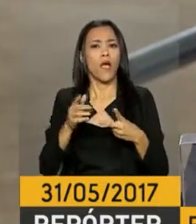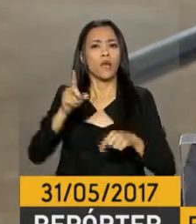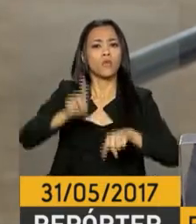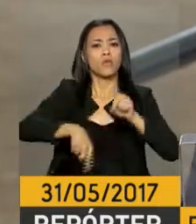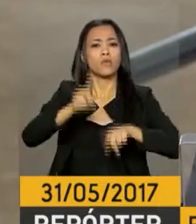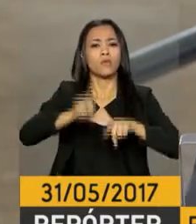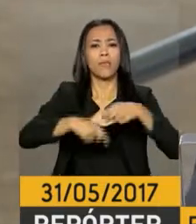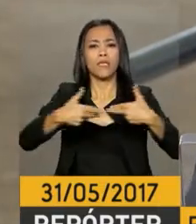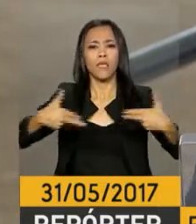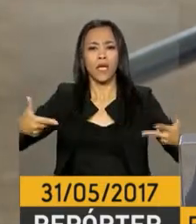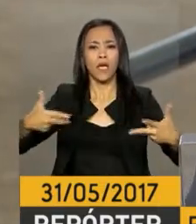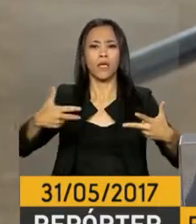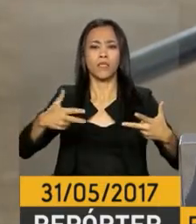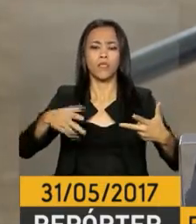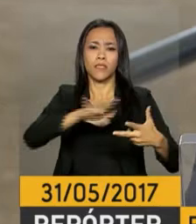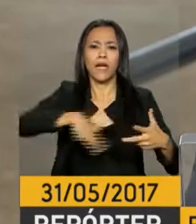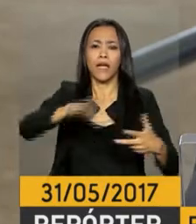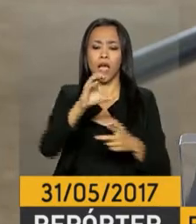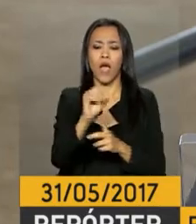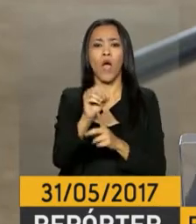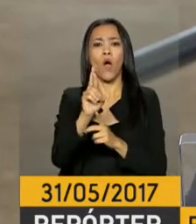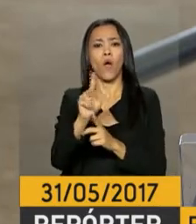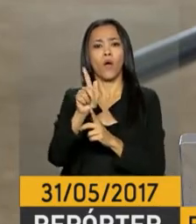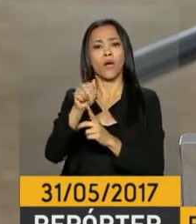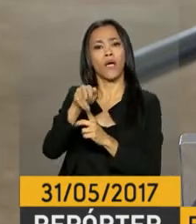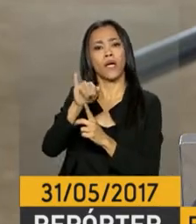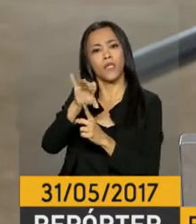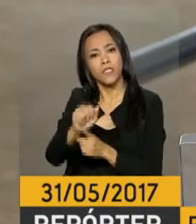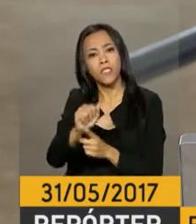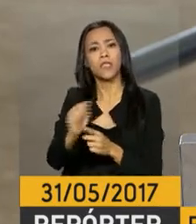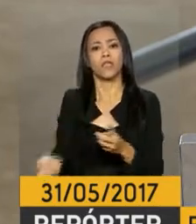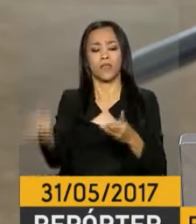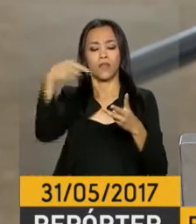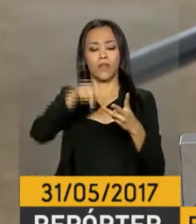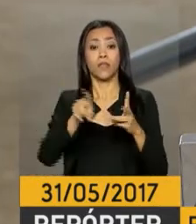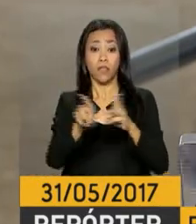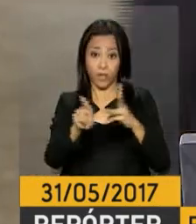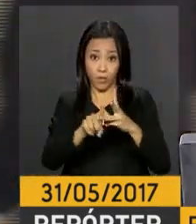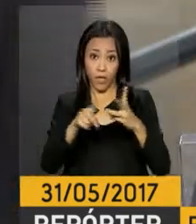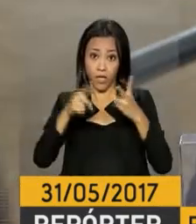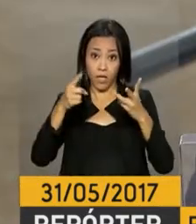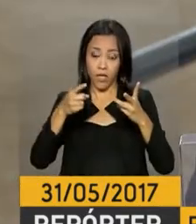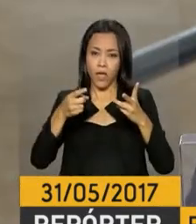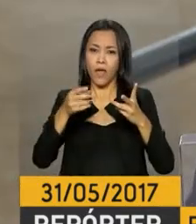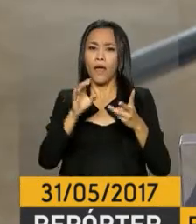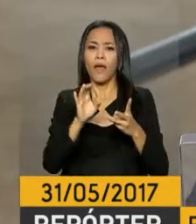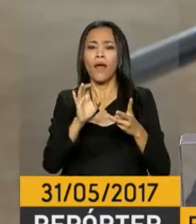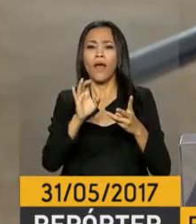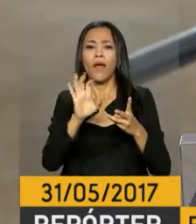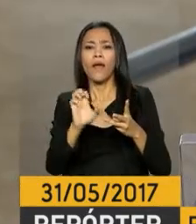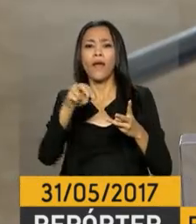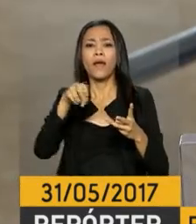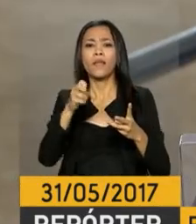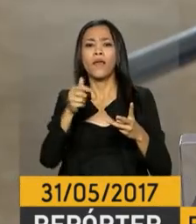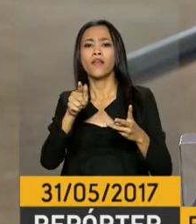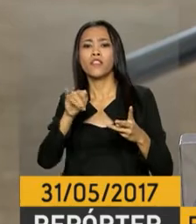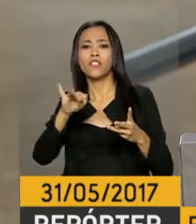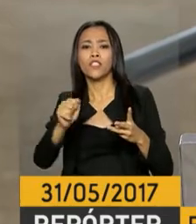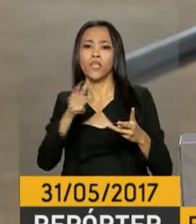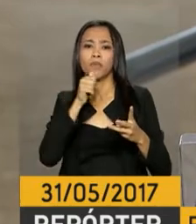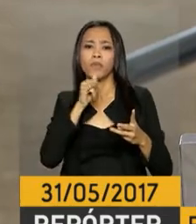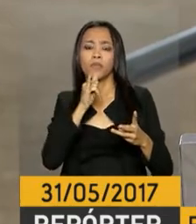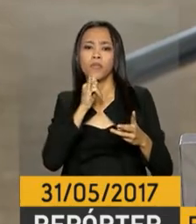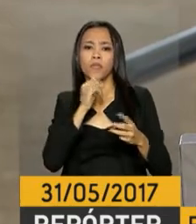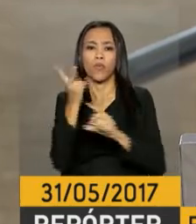né, relacionados à agricultura orgânica, à agroecologia e à produção, né, de energia sustentável, como energia